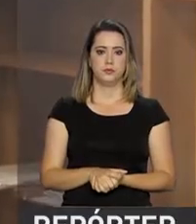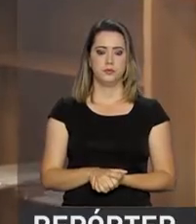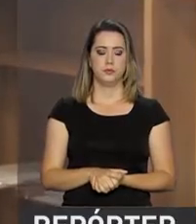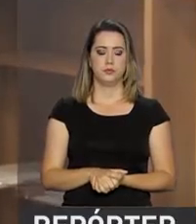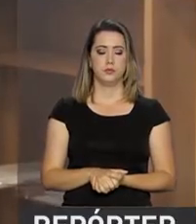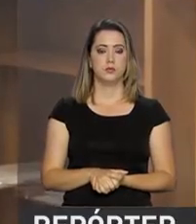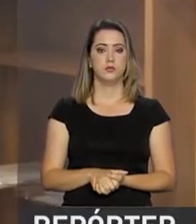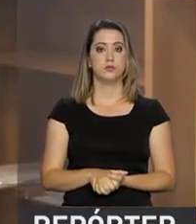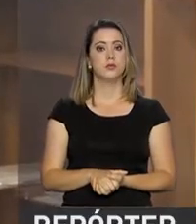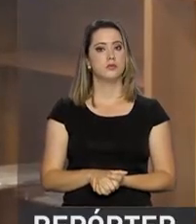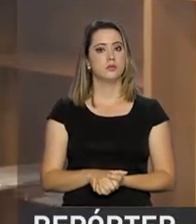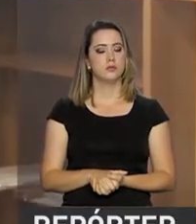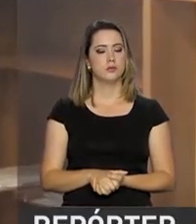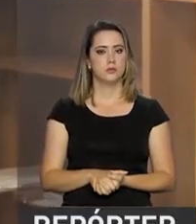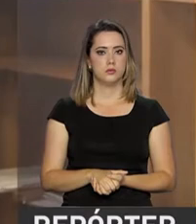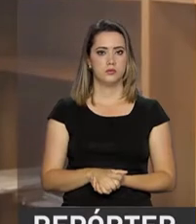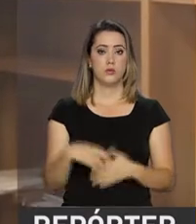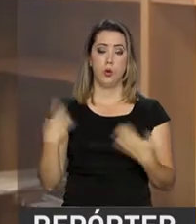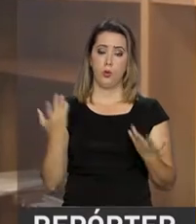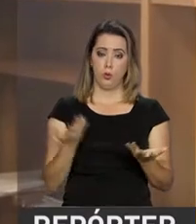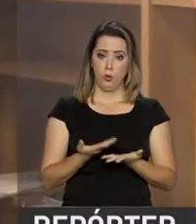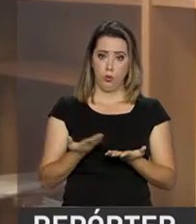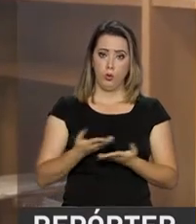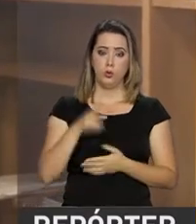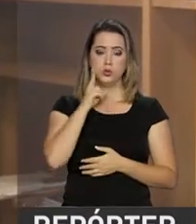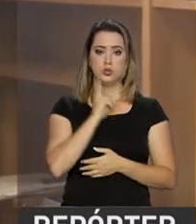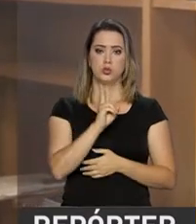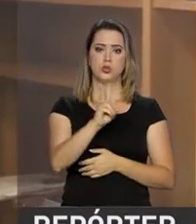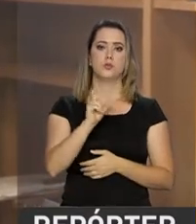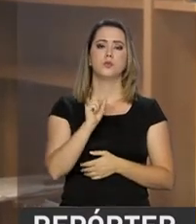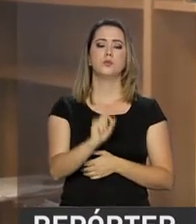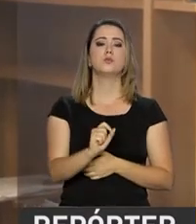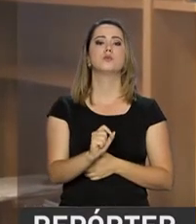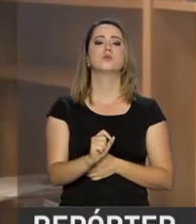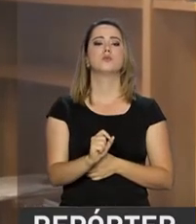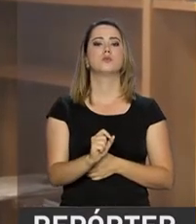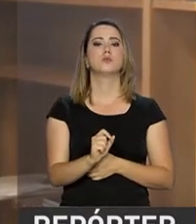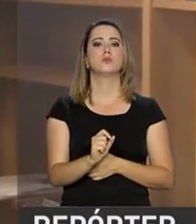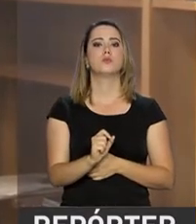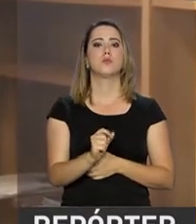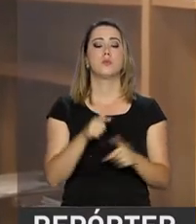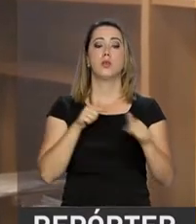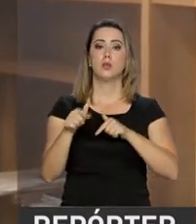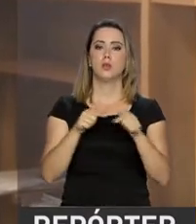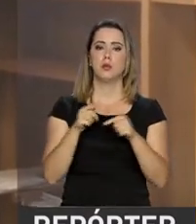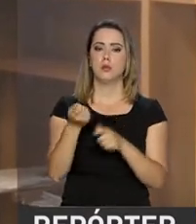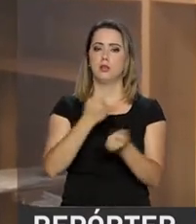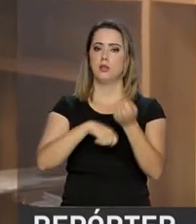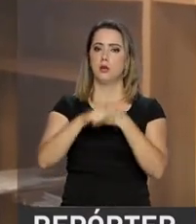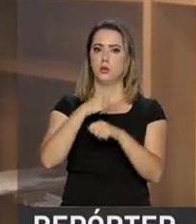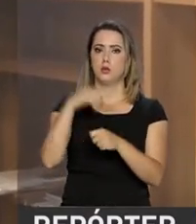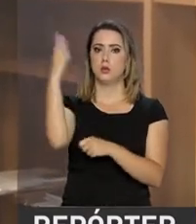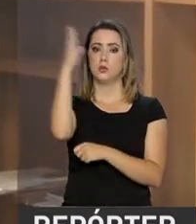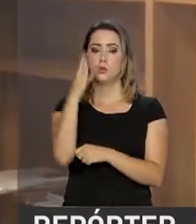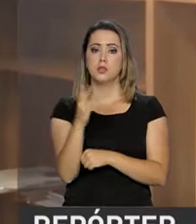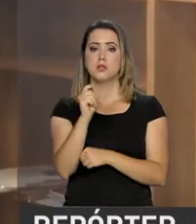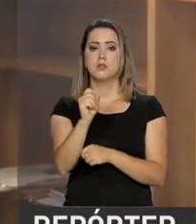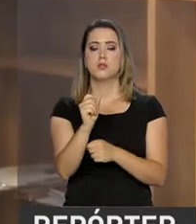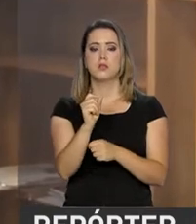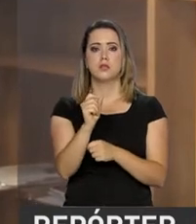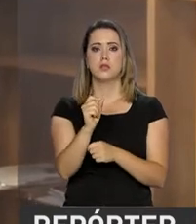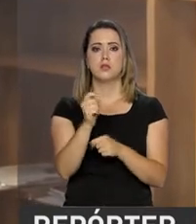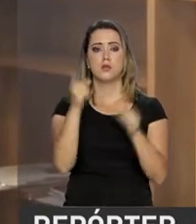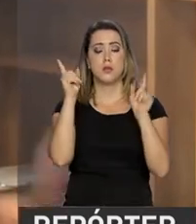que nós vemos hoje é uma avaliação da economia brasileira onde